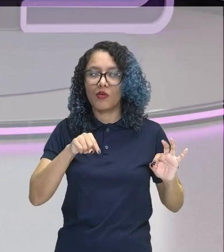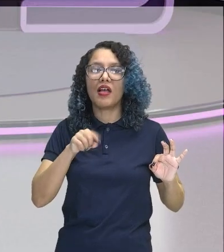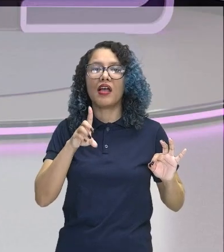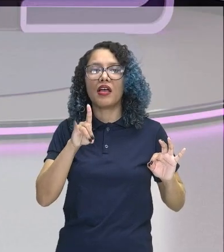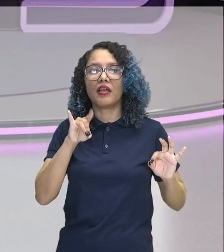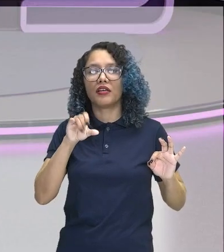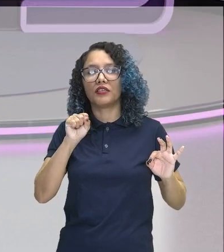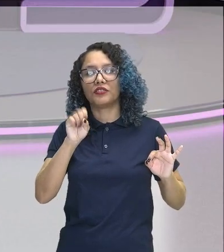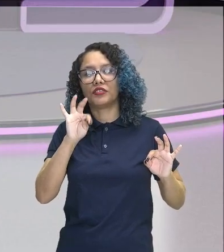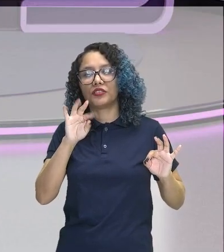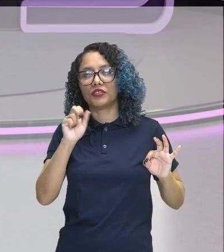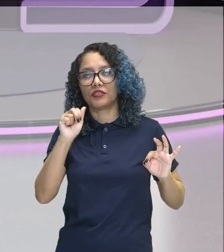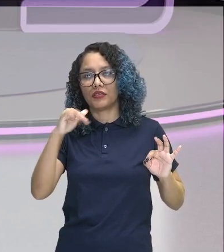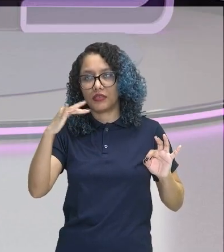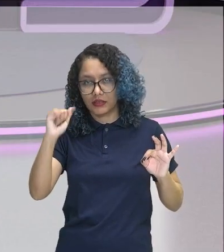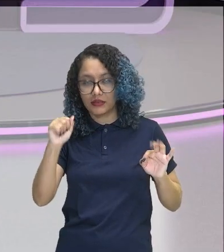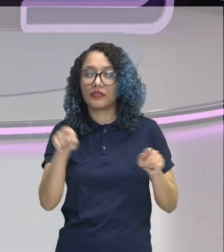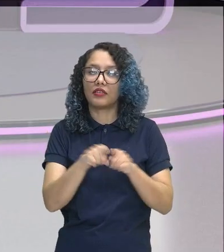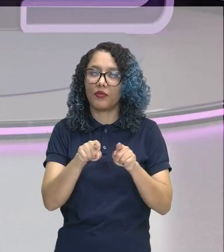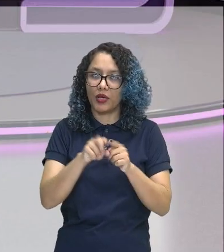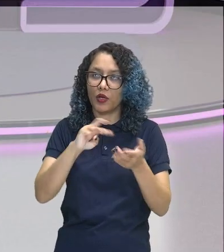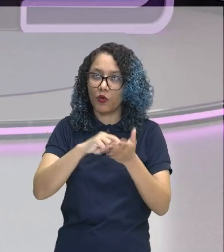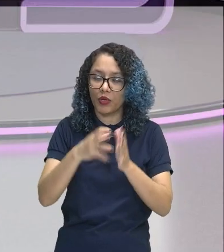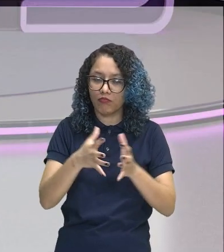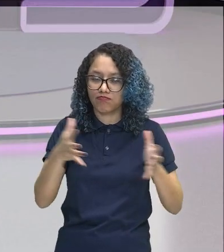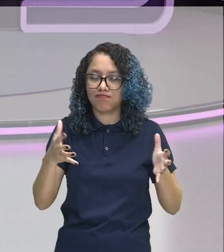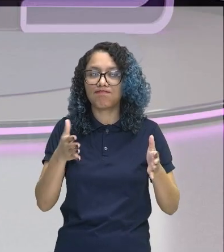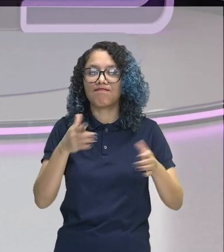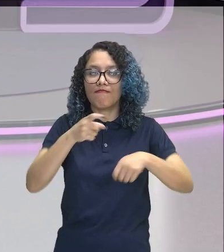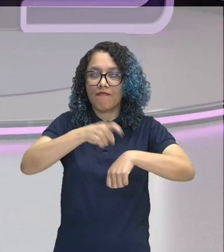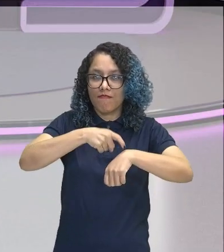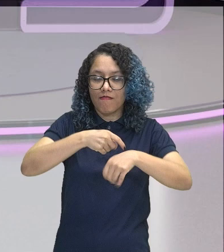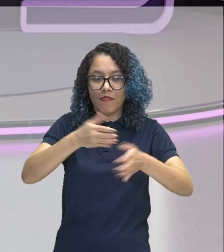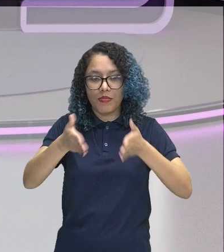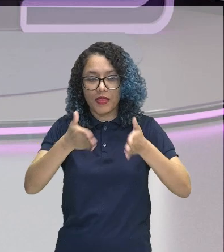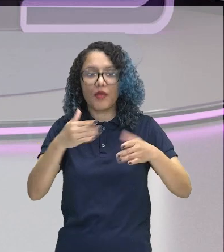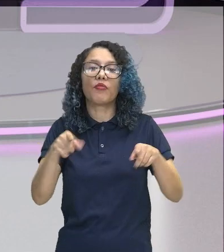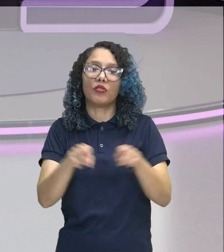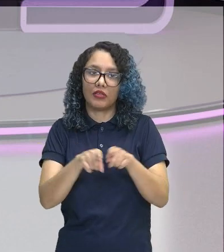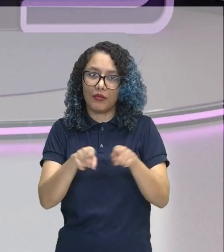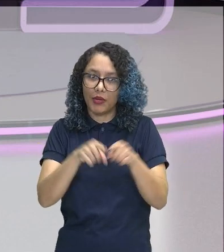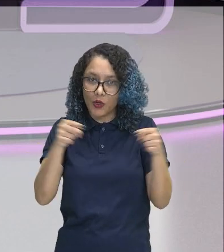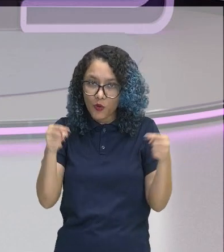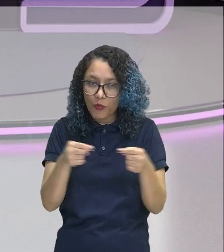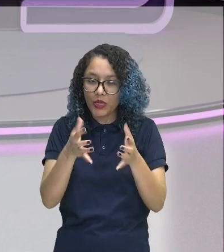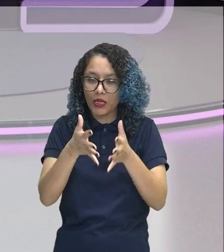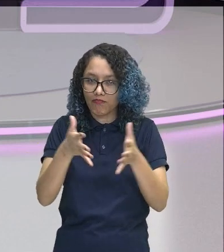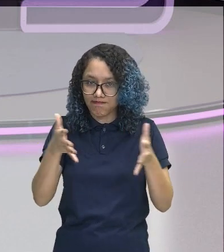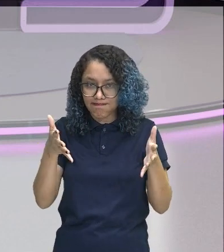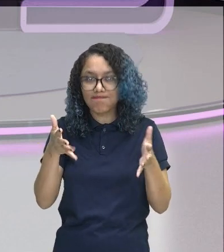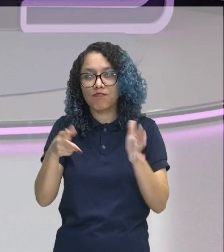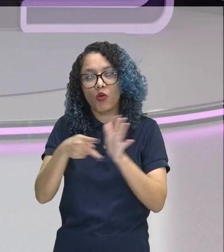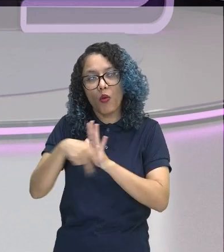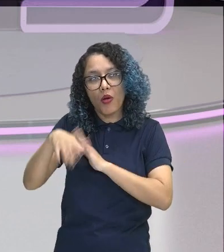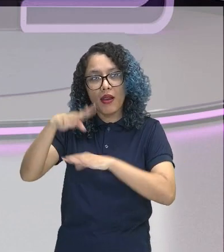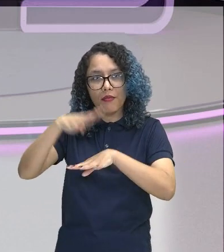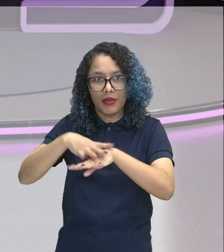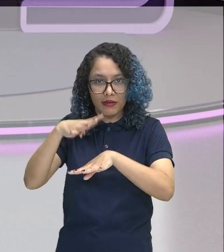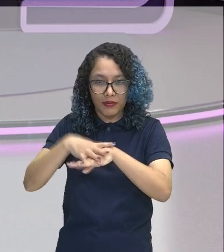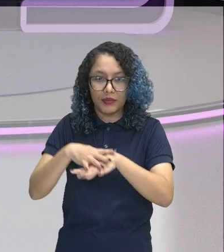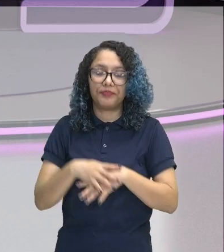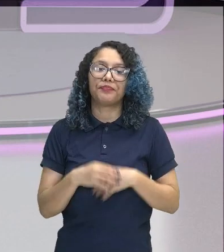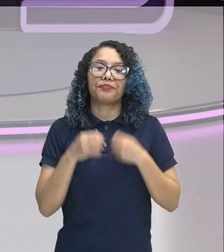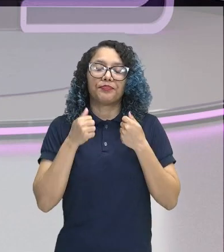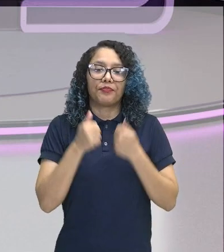grandeza matemática. O tempo também é dito como uma grandeza matemática. Tá legal? Bom,